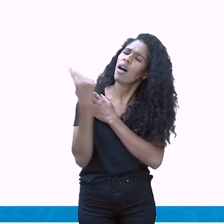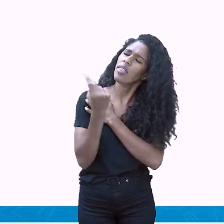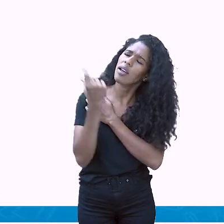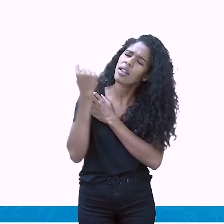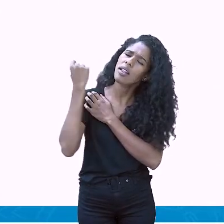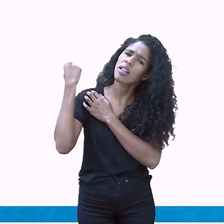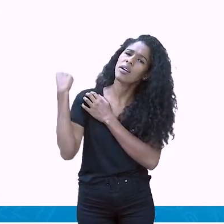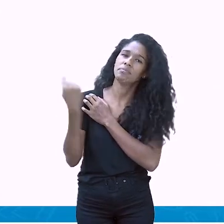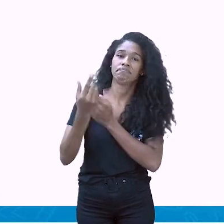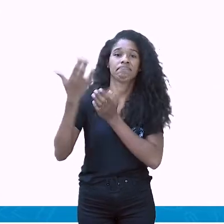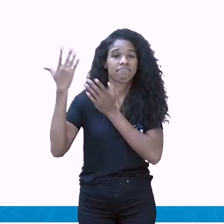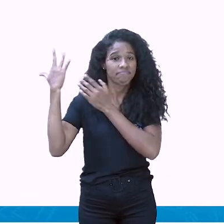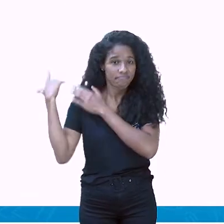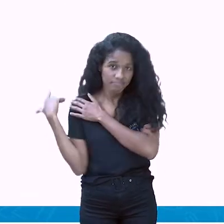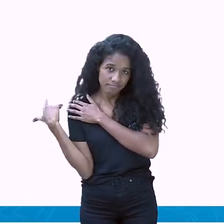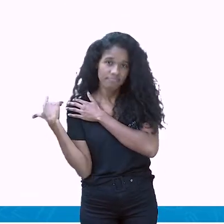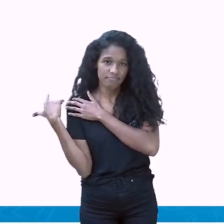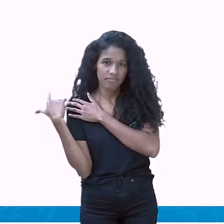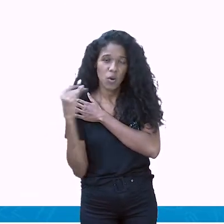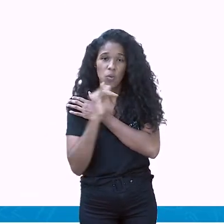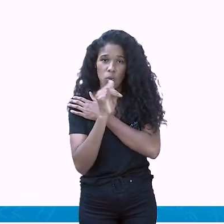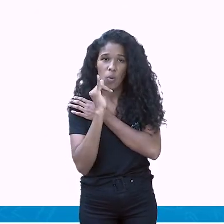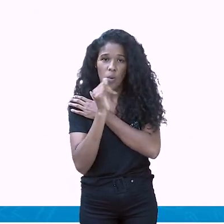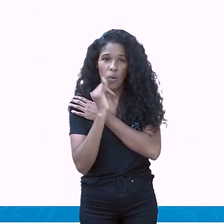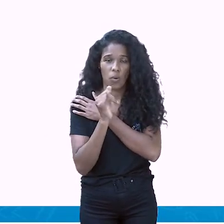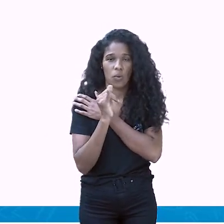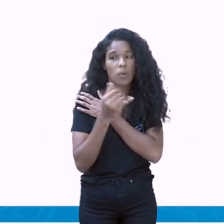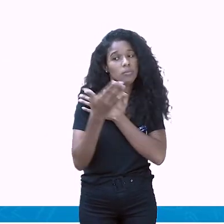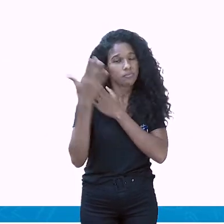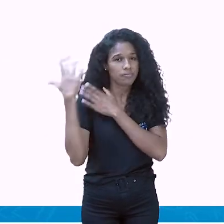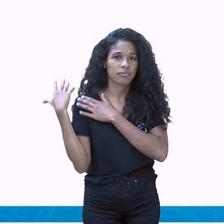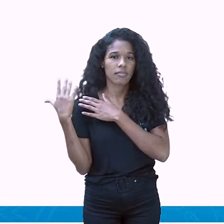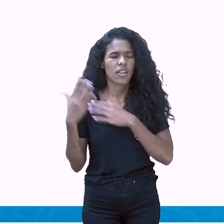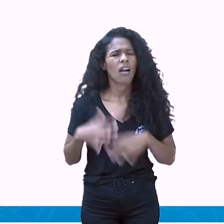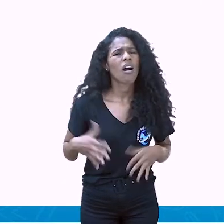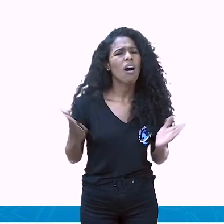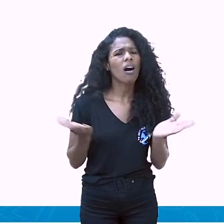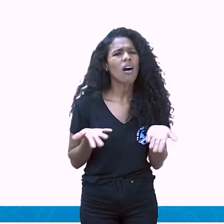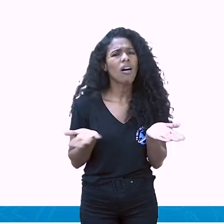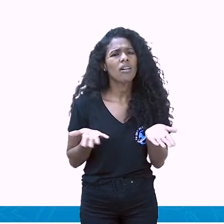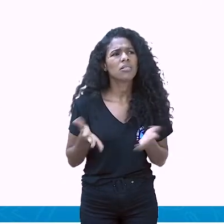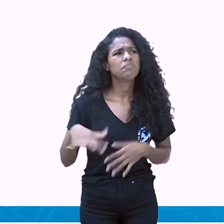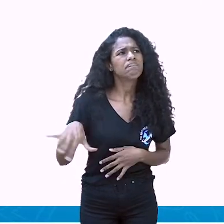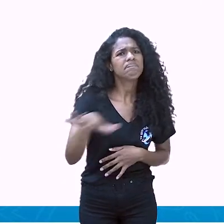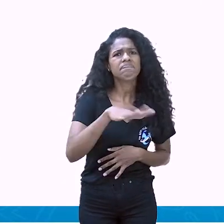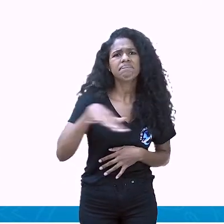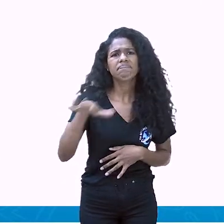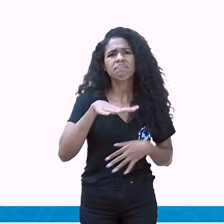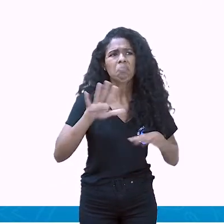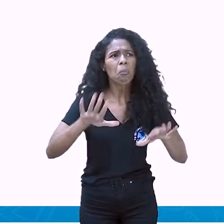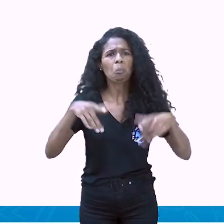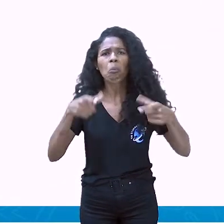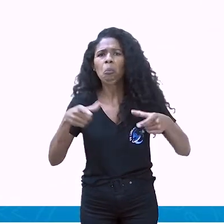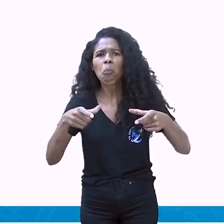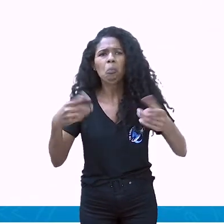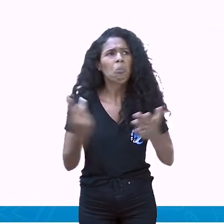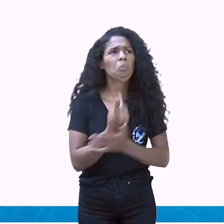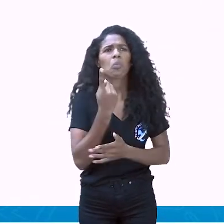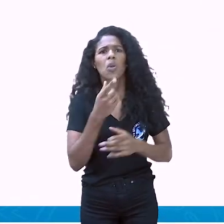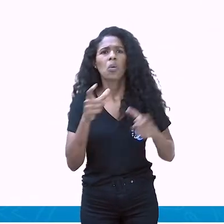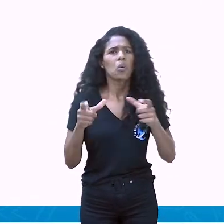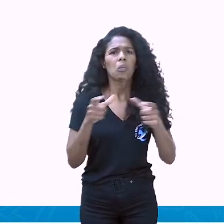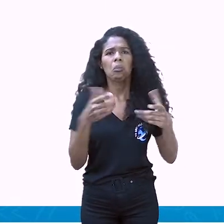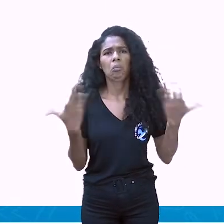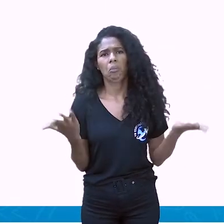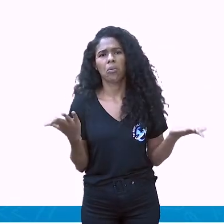conto foi contado aí, narrado no passado, certo? E o espaço, onde aconteceu? É um lugar que vocês